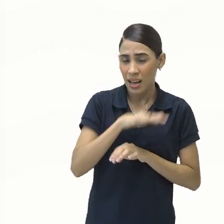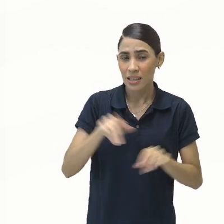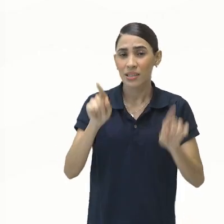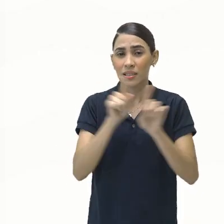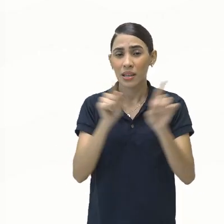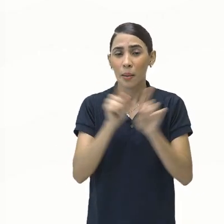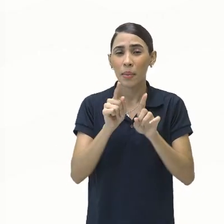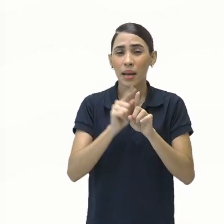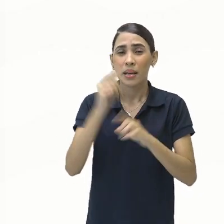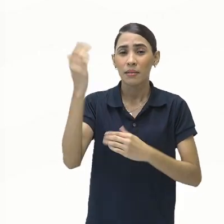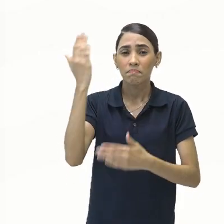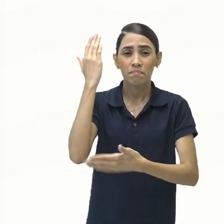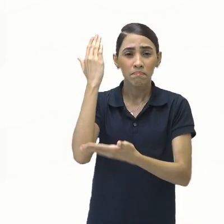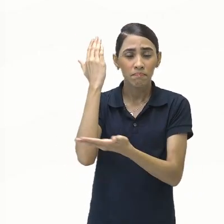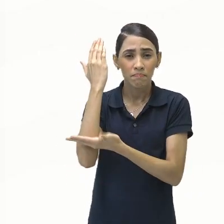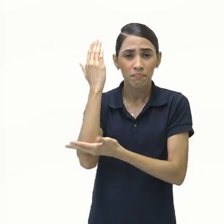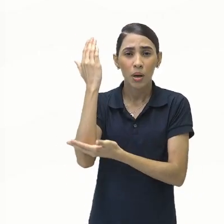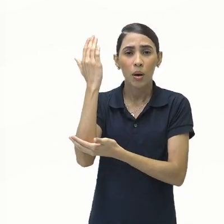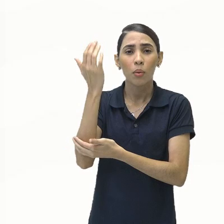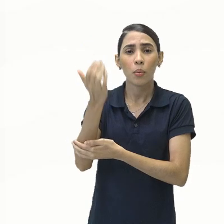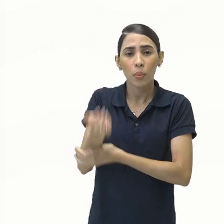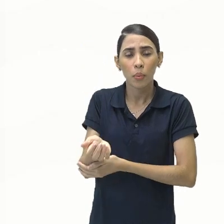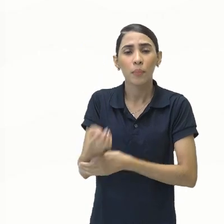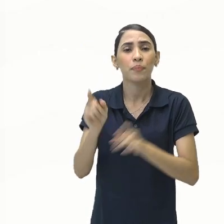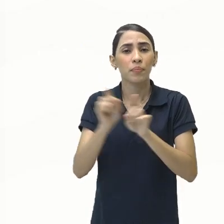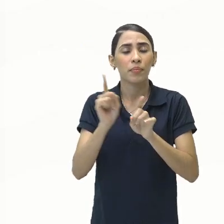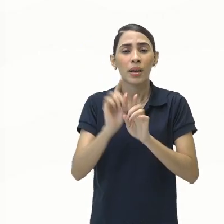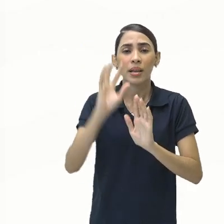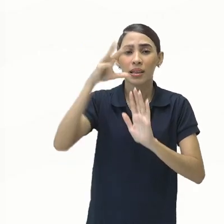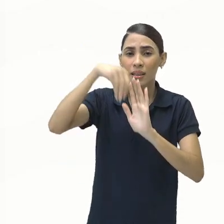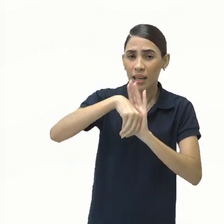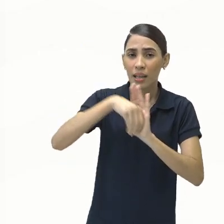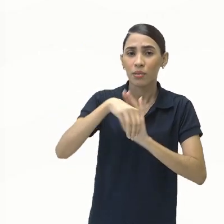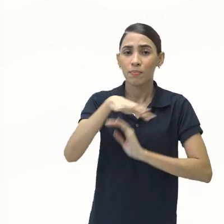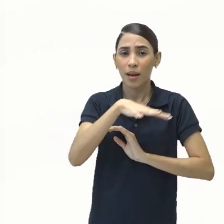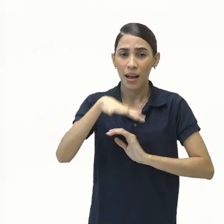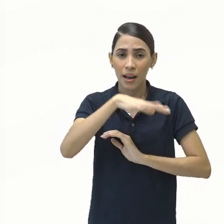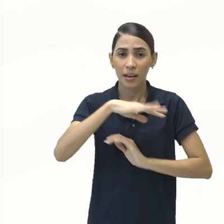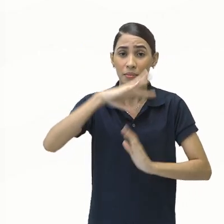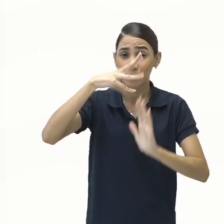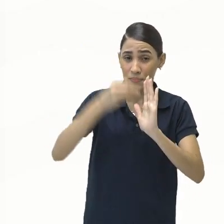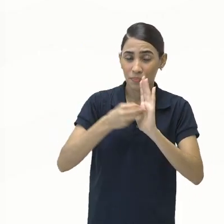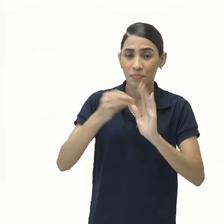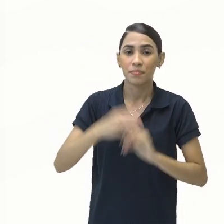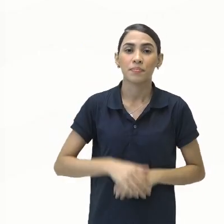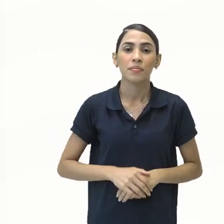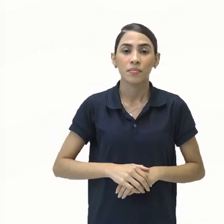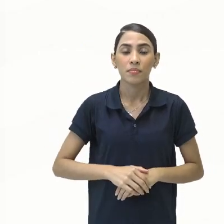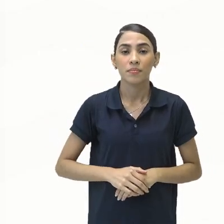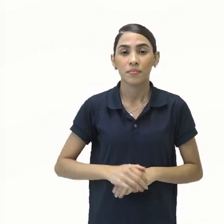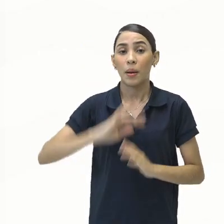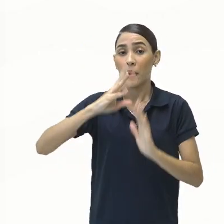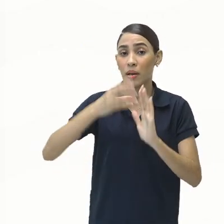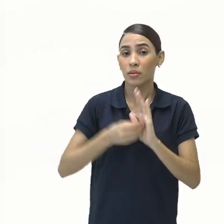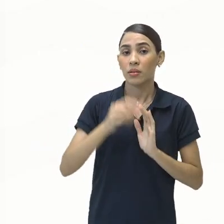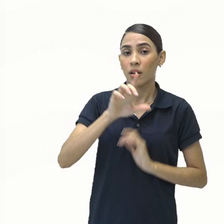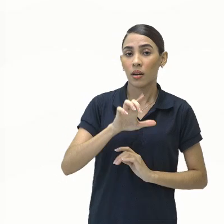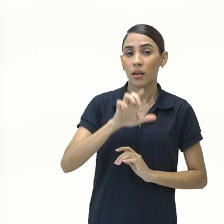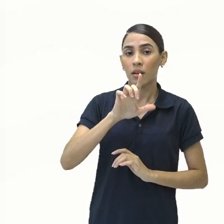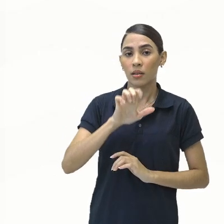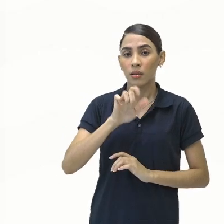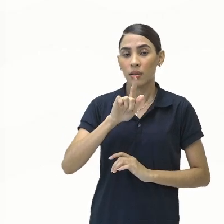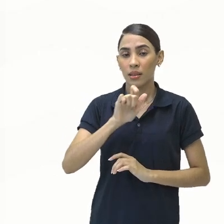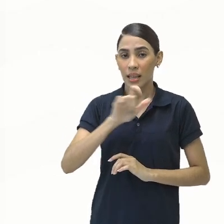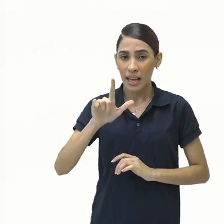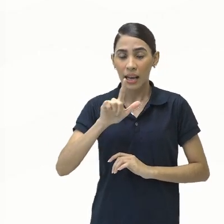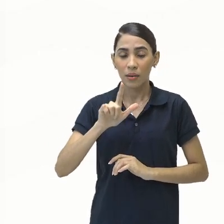ali desmatadas, e isso está dentro dessa mesma região que nós estamos denominando de Amazônia, que é a Amazônia Legal, nesse caso aqui